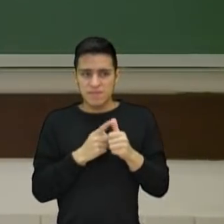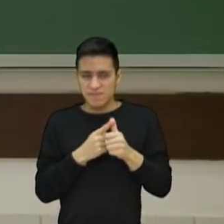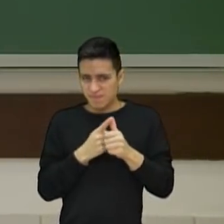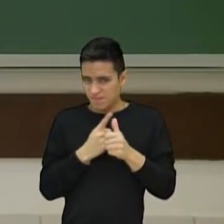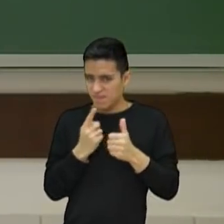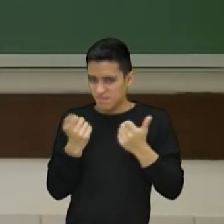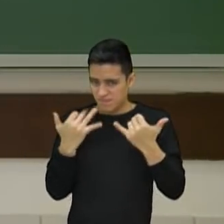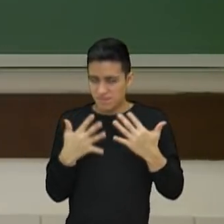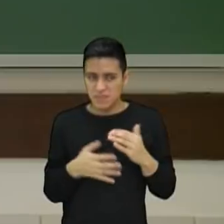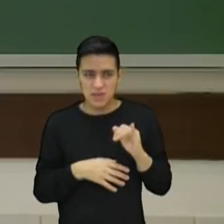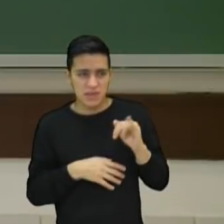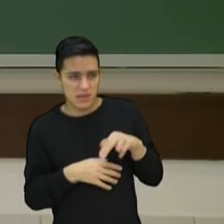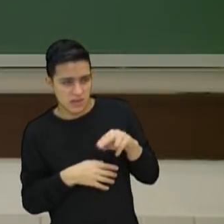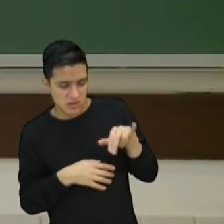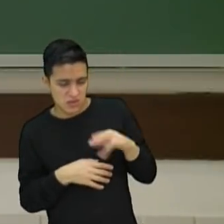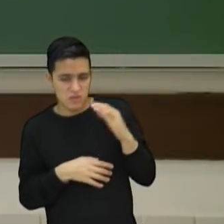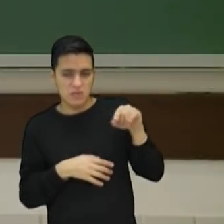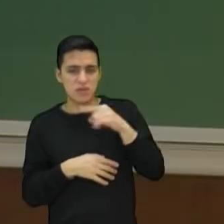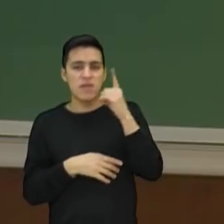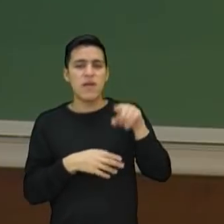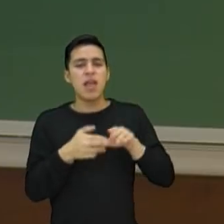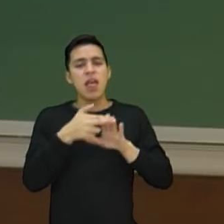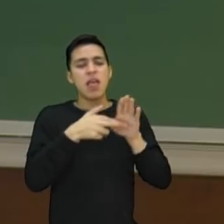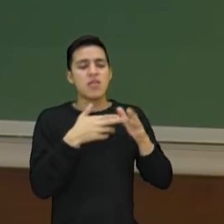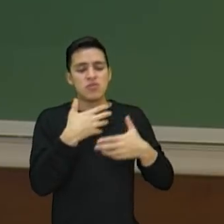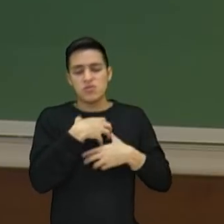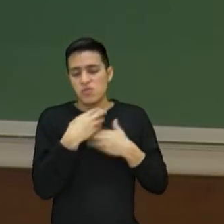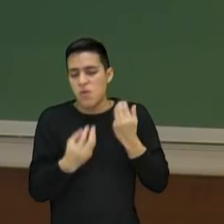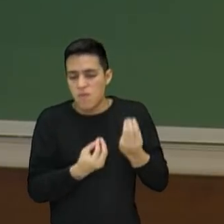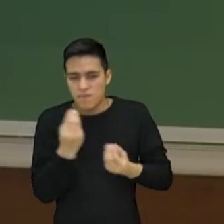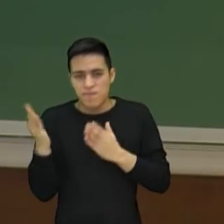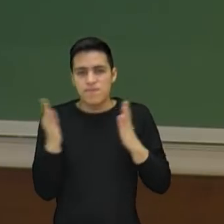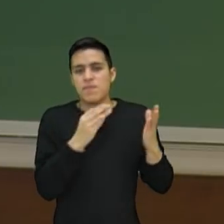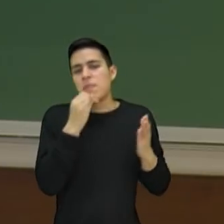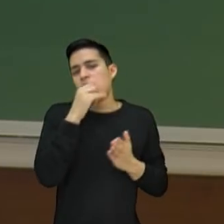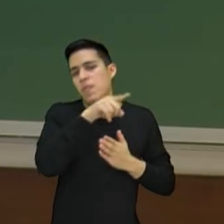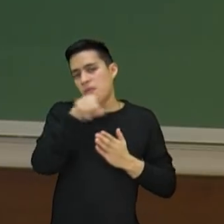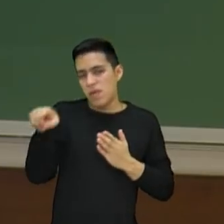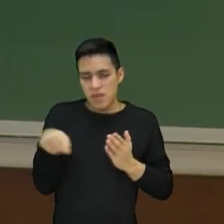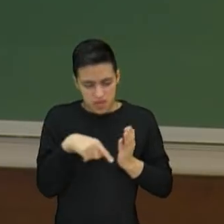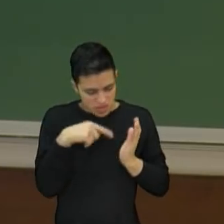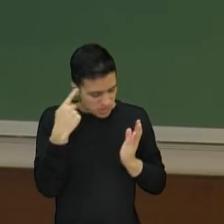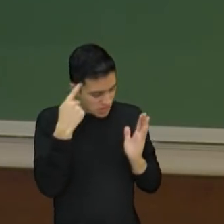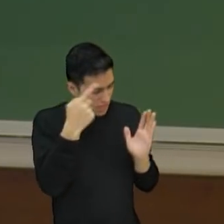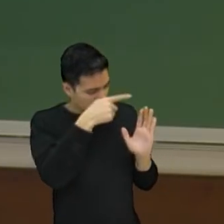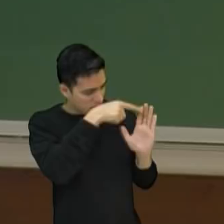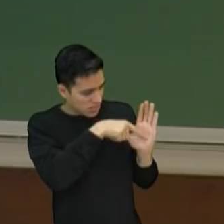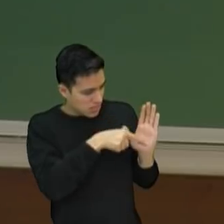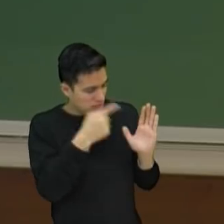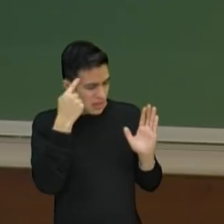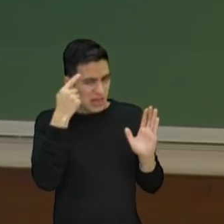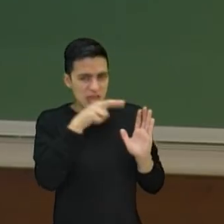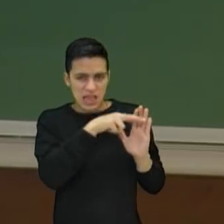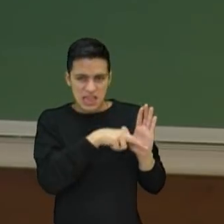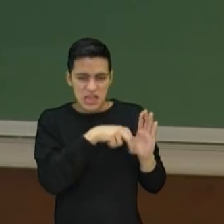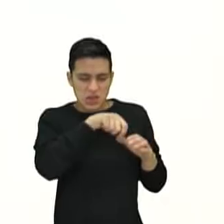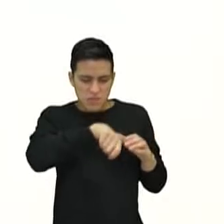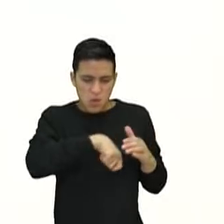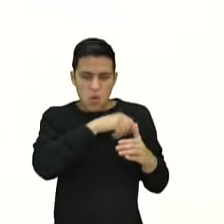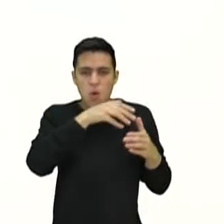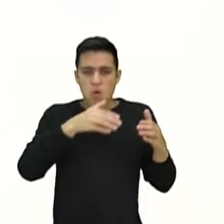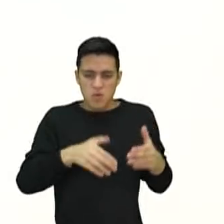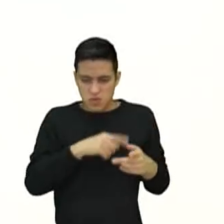aqui é a mais importante. Injunção são regras de conduta, por exemplo, se você pegar uma receita de bolo, você pegar uma bula de remédio, lá